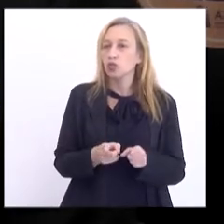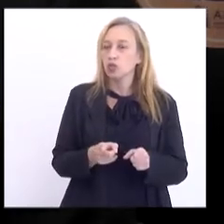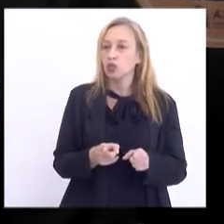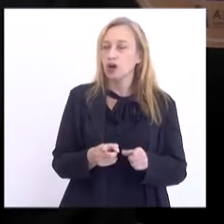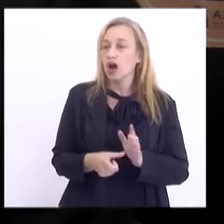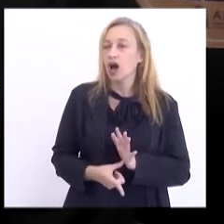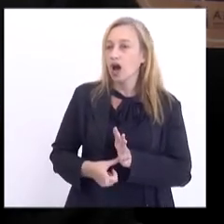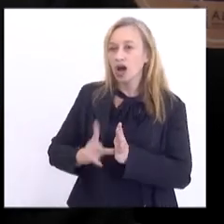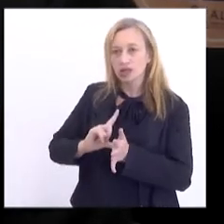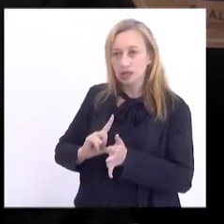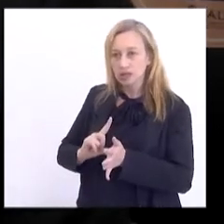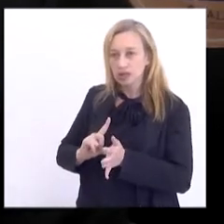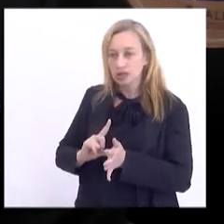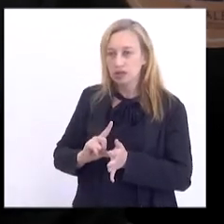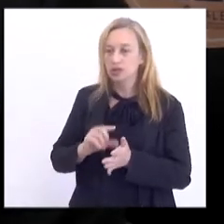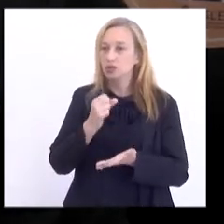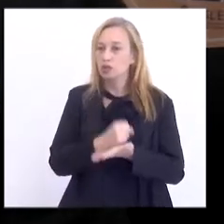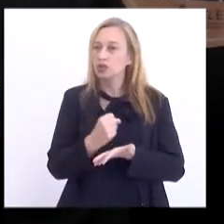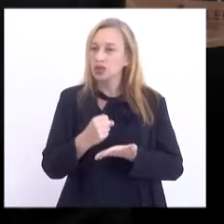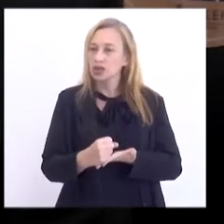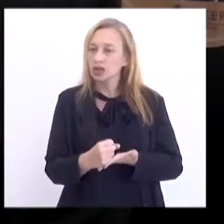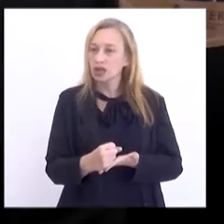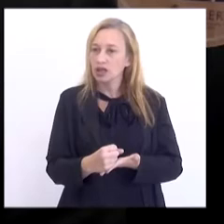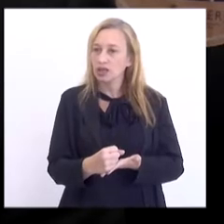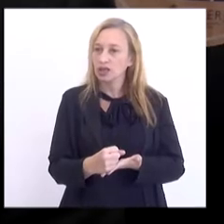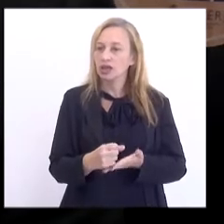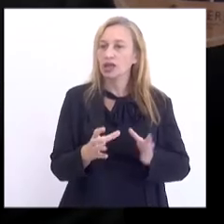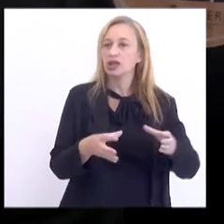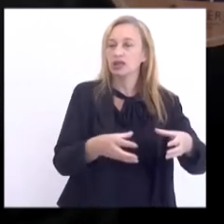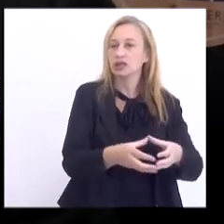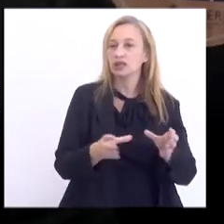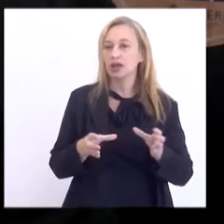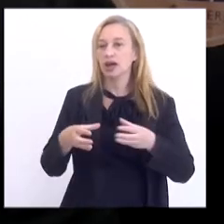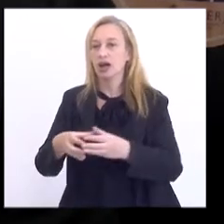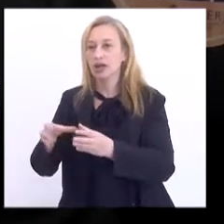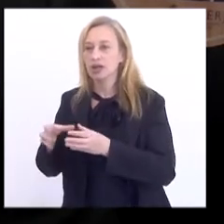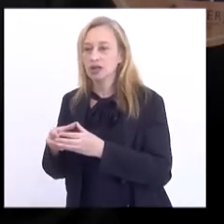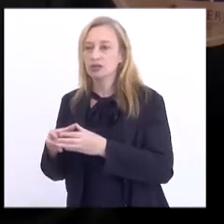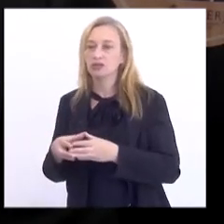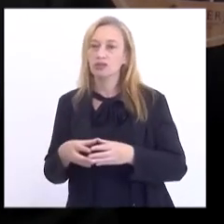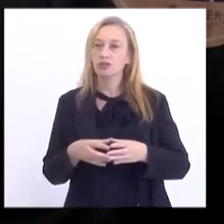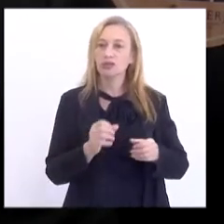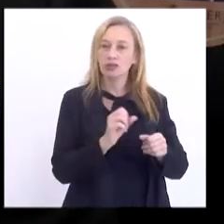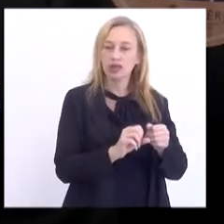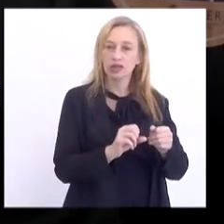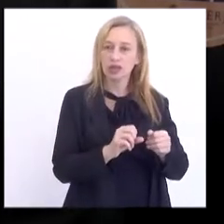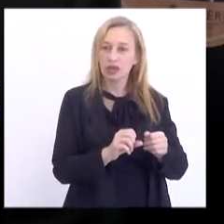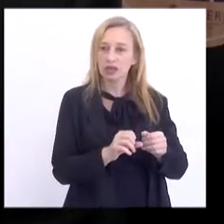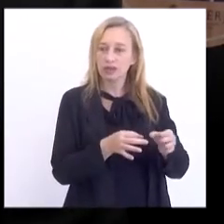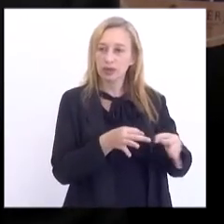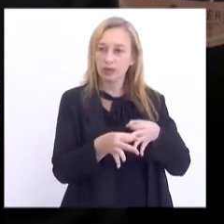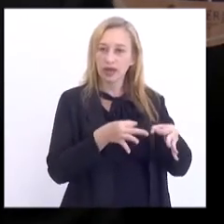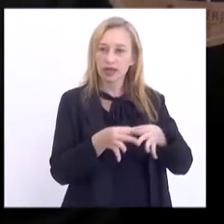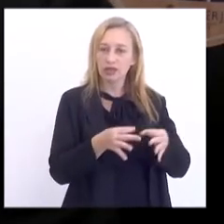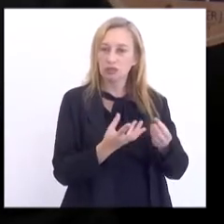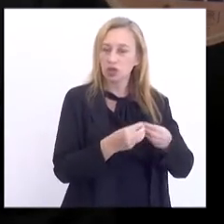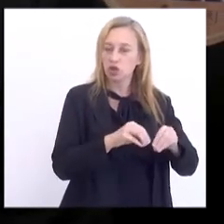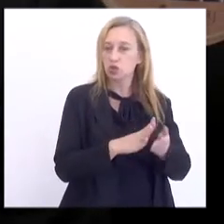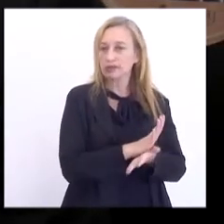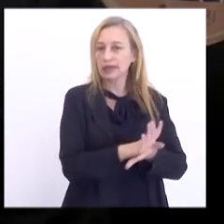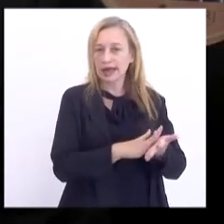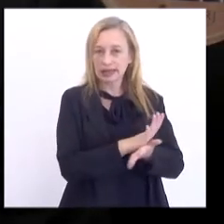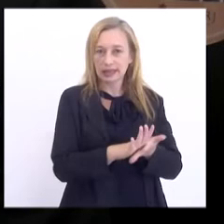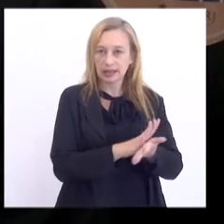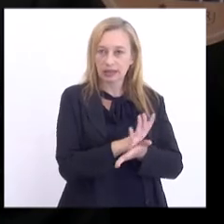antes da contratação as unidades setoriais vão fazer as auditoria sem prejuízo